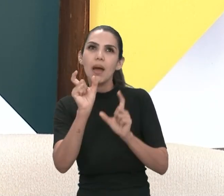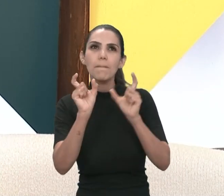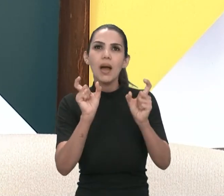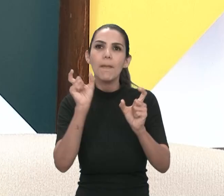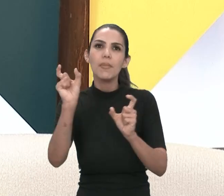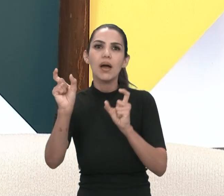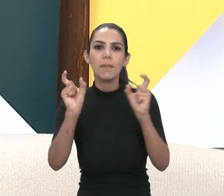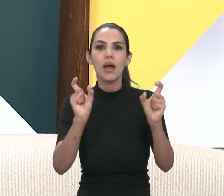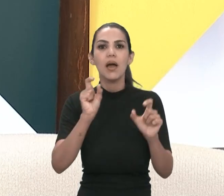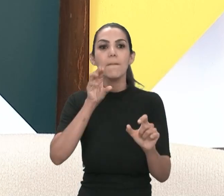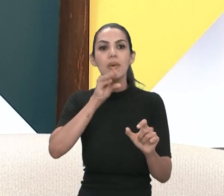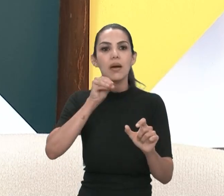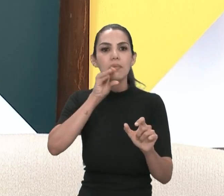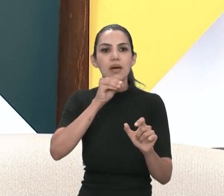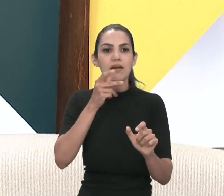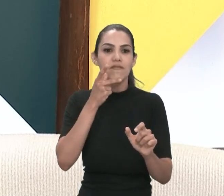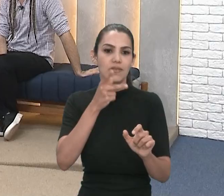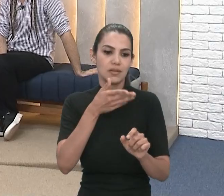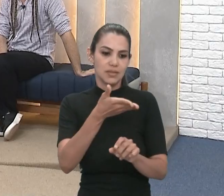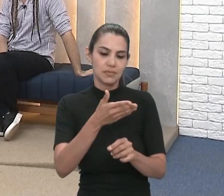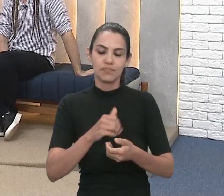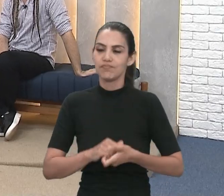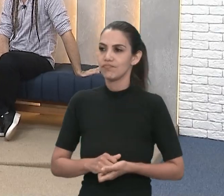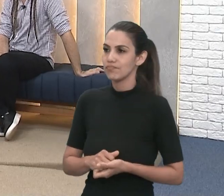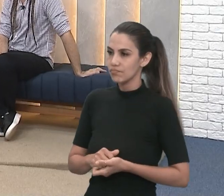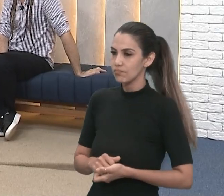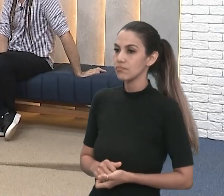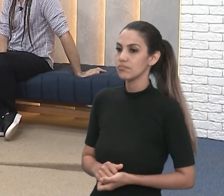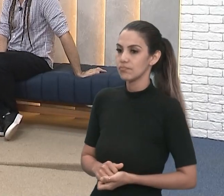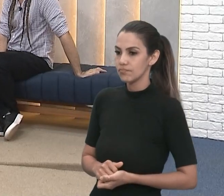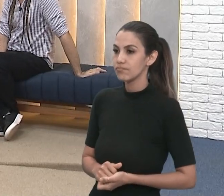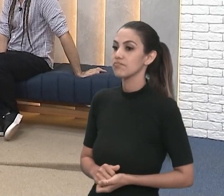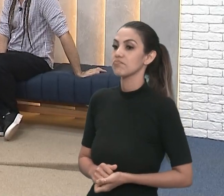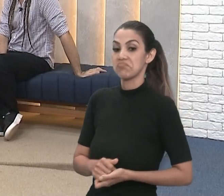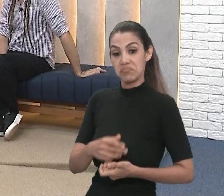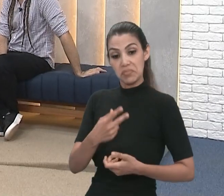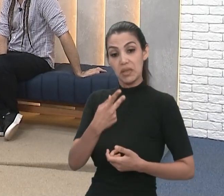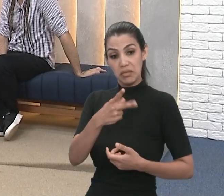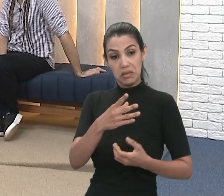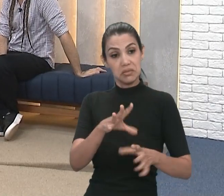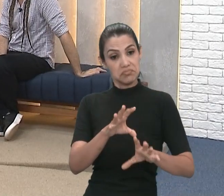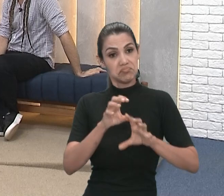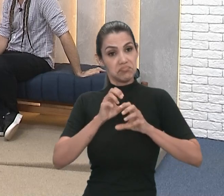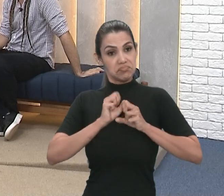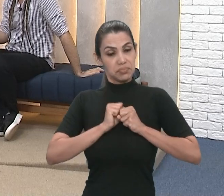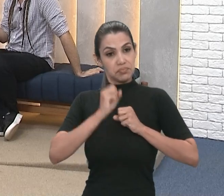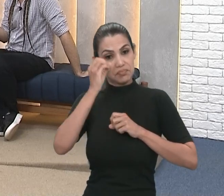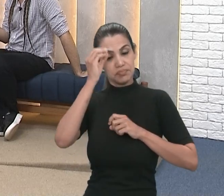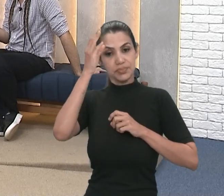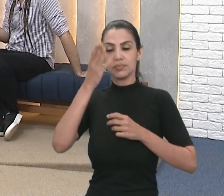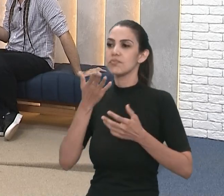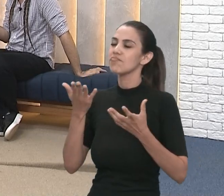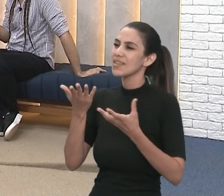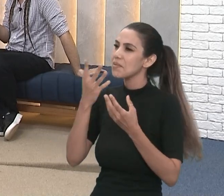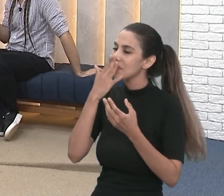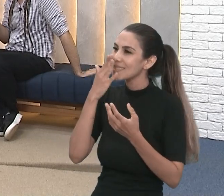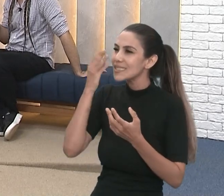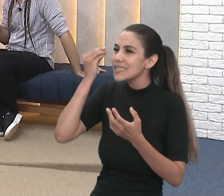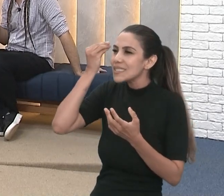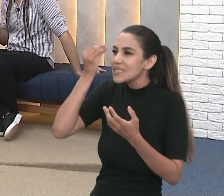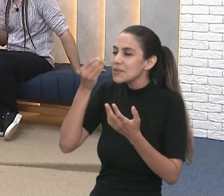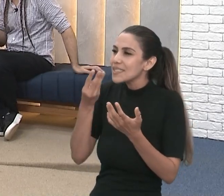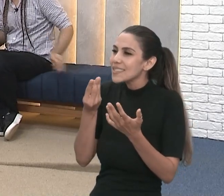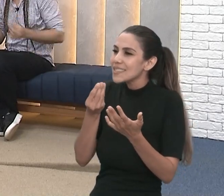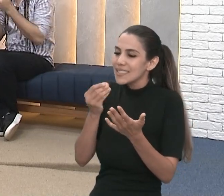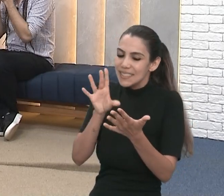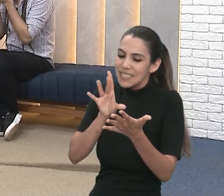essa possibilidade. Por que eu estou perguntando isso? Justamente por conta dessa experiência sensorial do livro. Parece que quando a gente era criança tinha